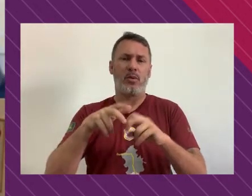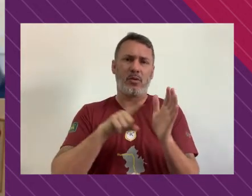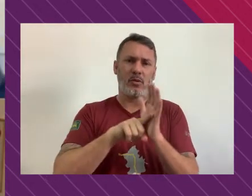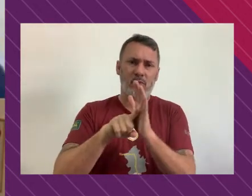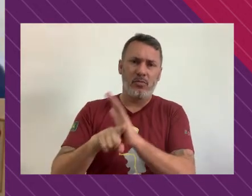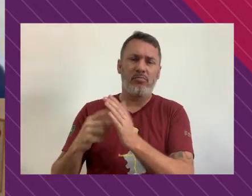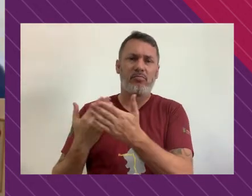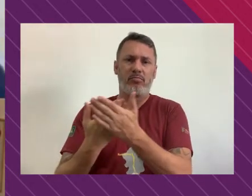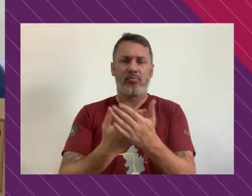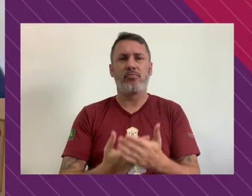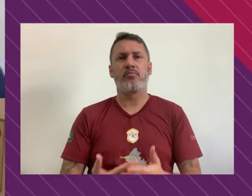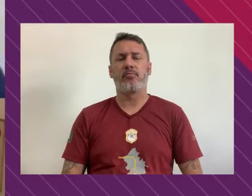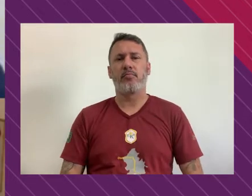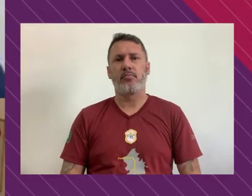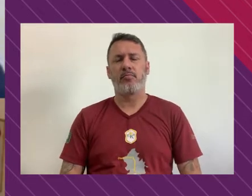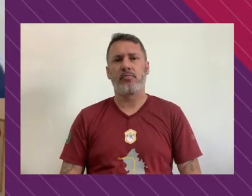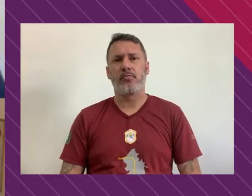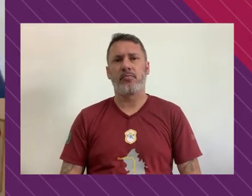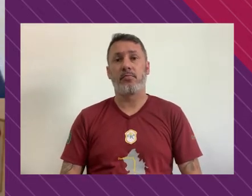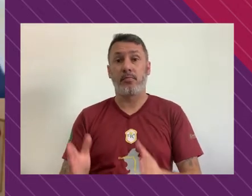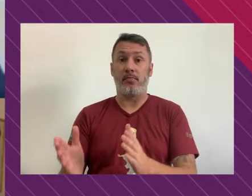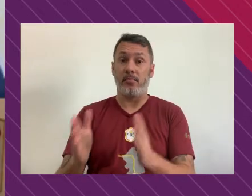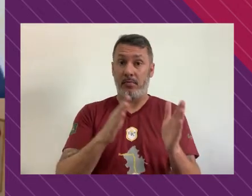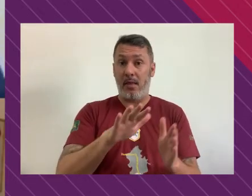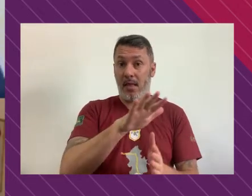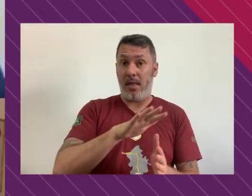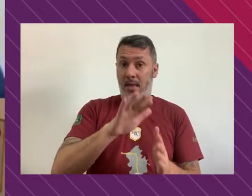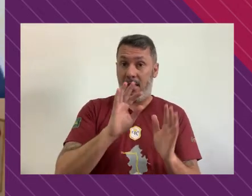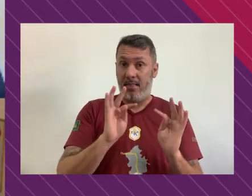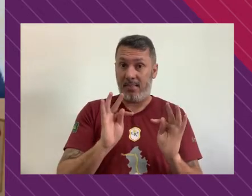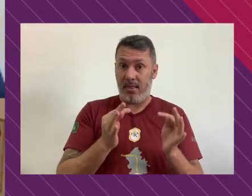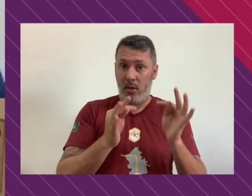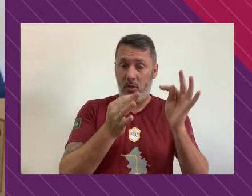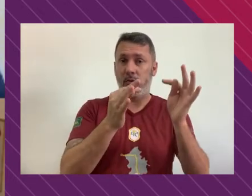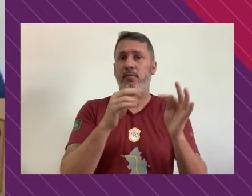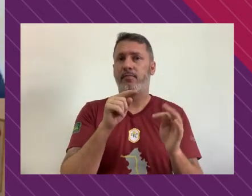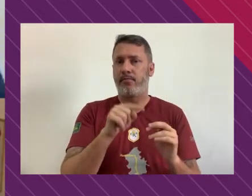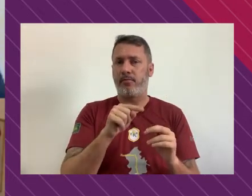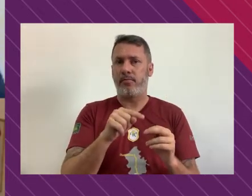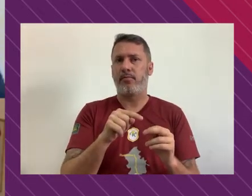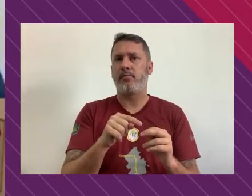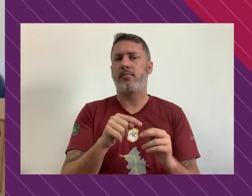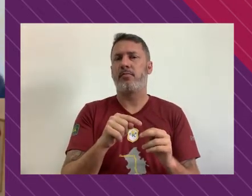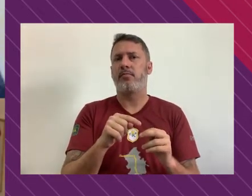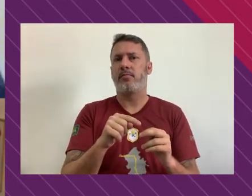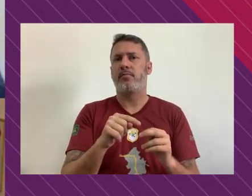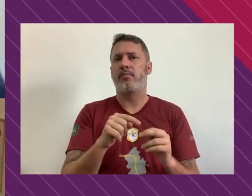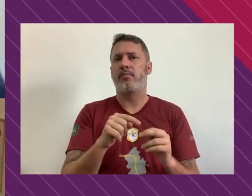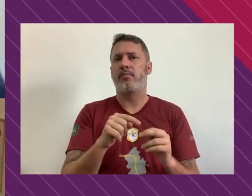engenheira. Mulher é engenheira, ela terminou o curso dela, é uma excelente engenheira, ela vai assumir, por